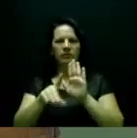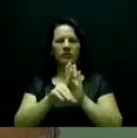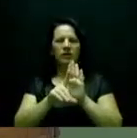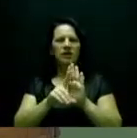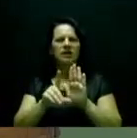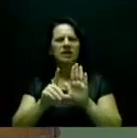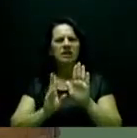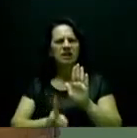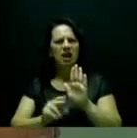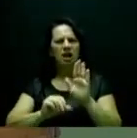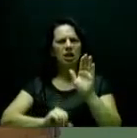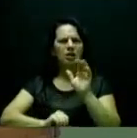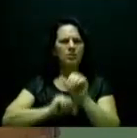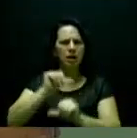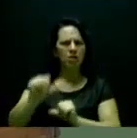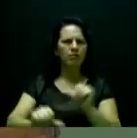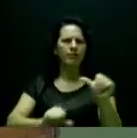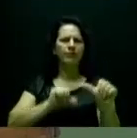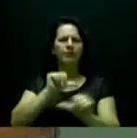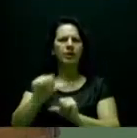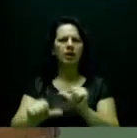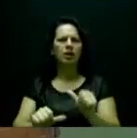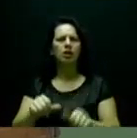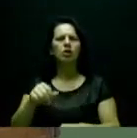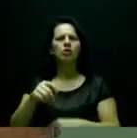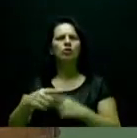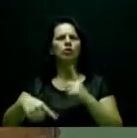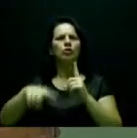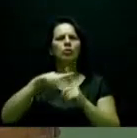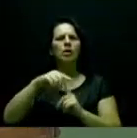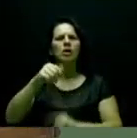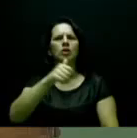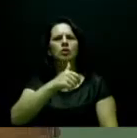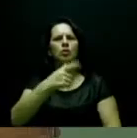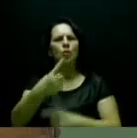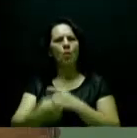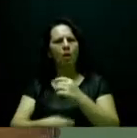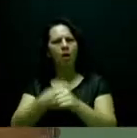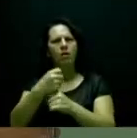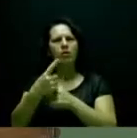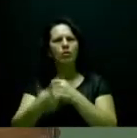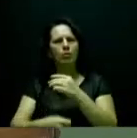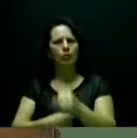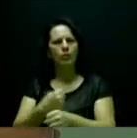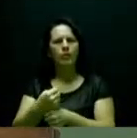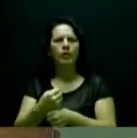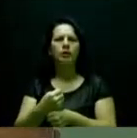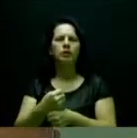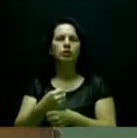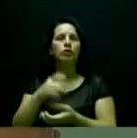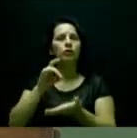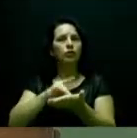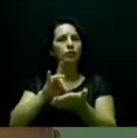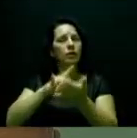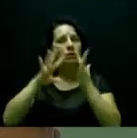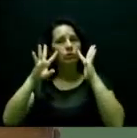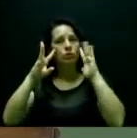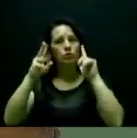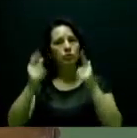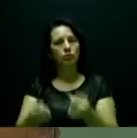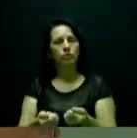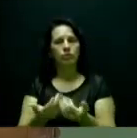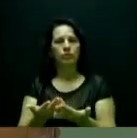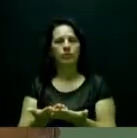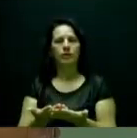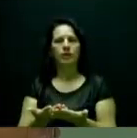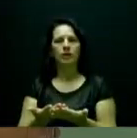sempre renovando, ano a ano, por mais 12 meses, e nunca buscado de verdade uma solução voltada no